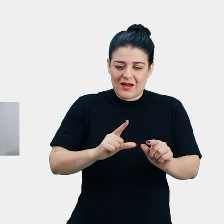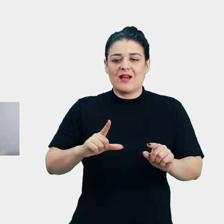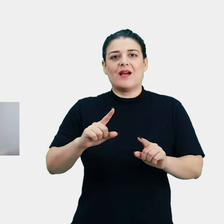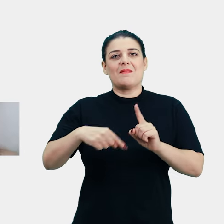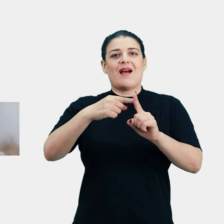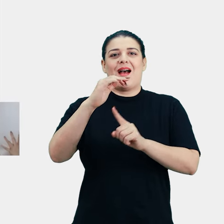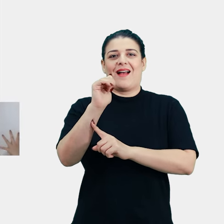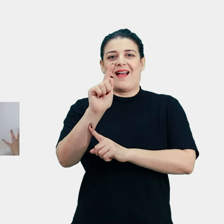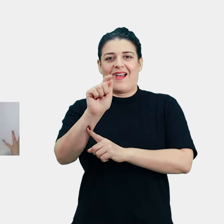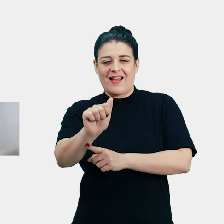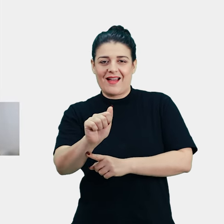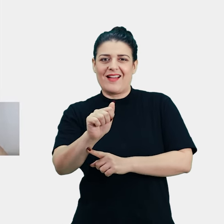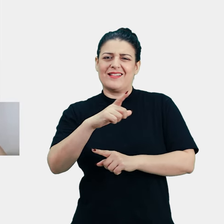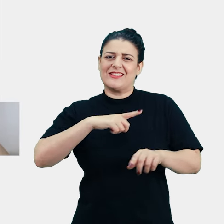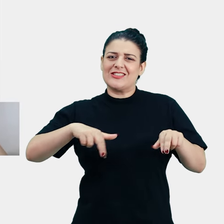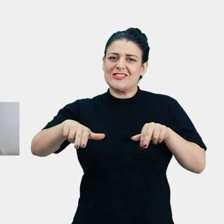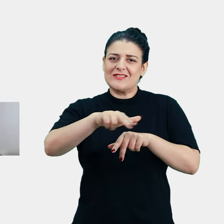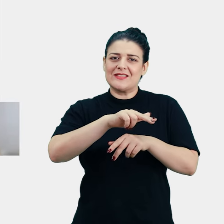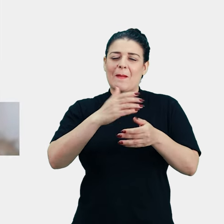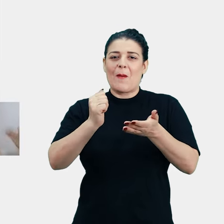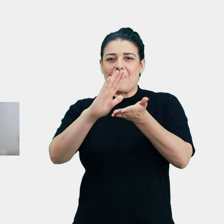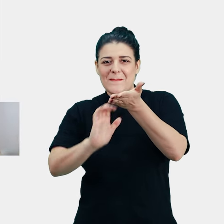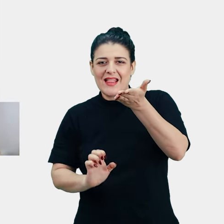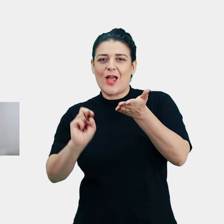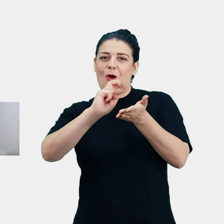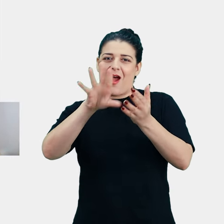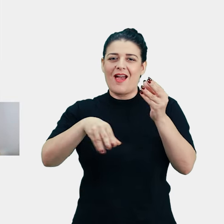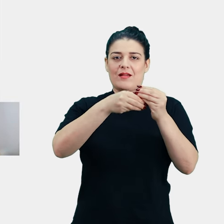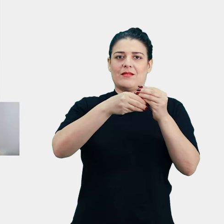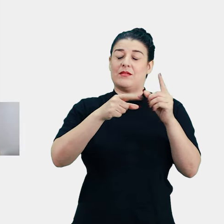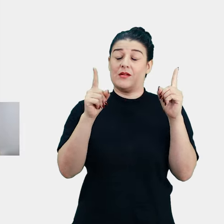cargas, a gente consegue ver diferentes perdas. Então, olha a